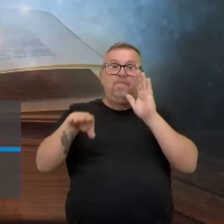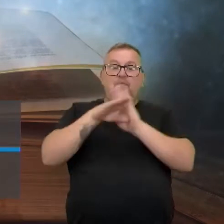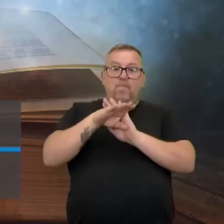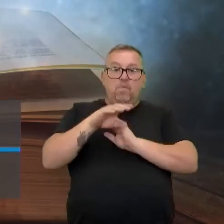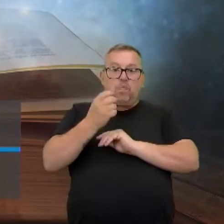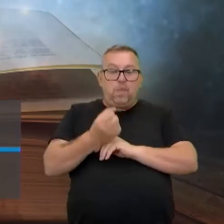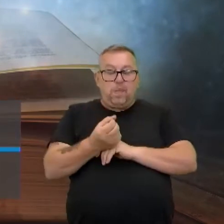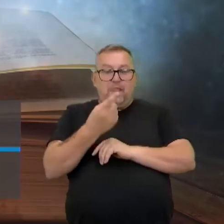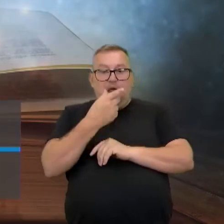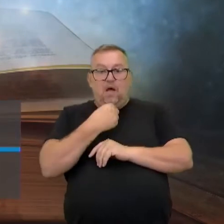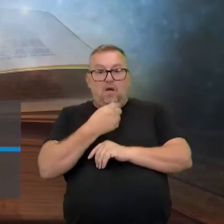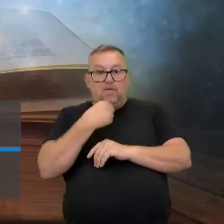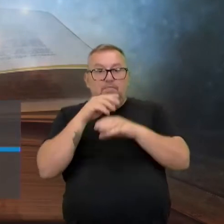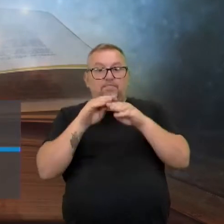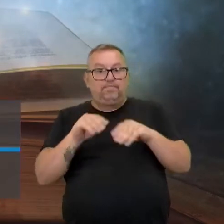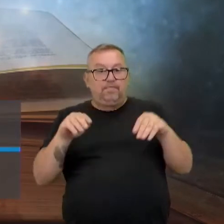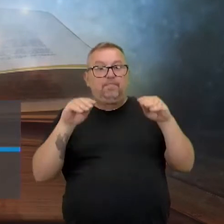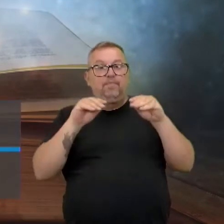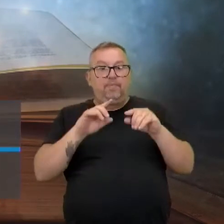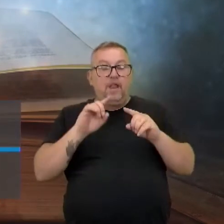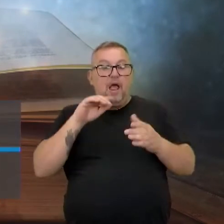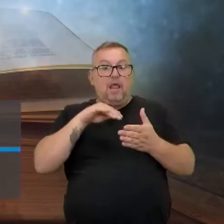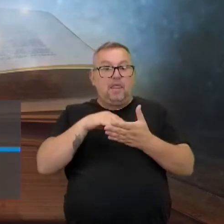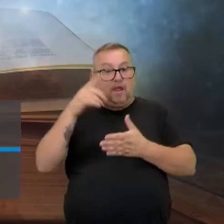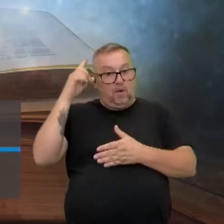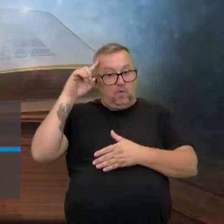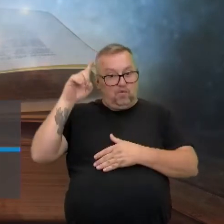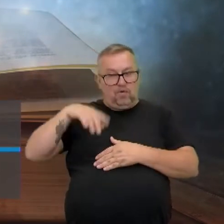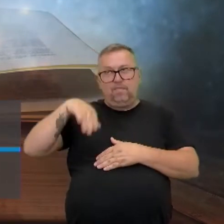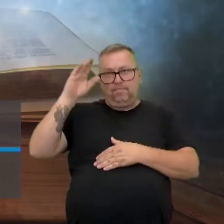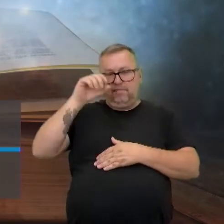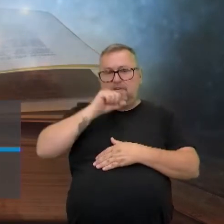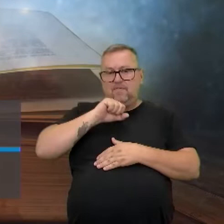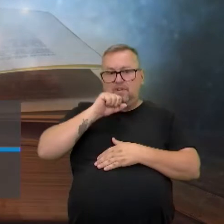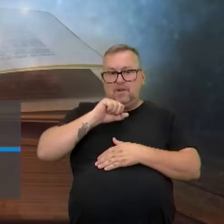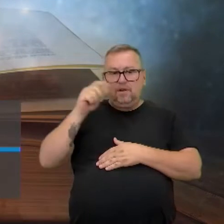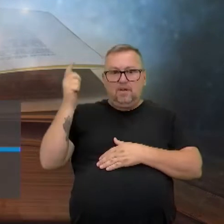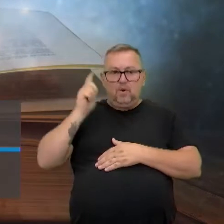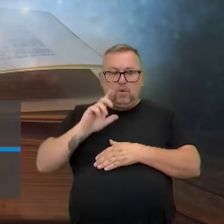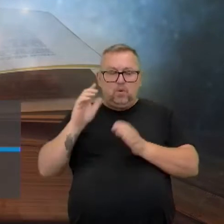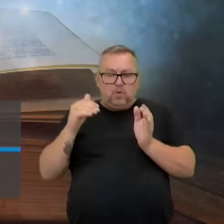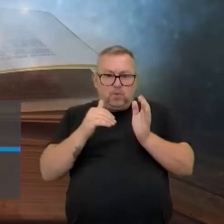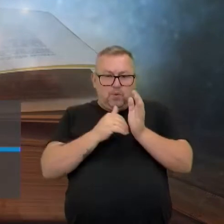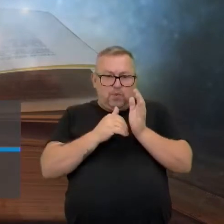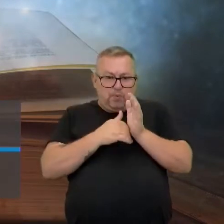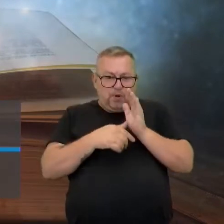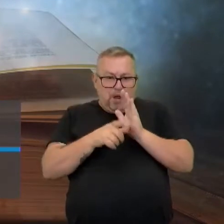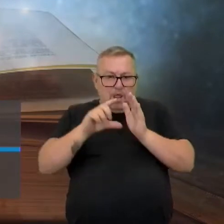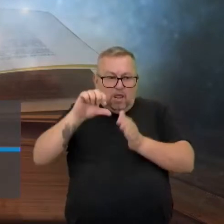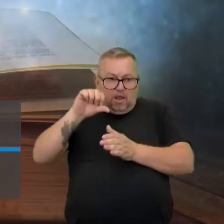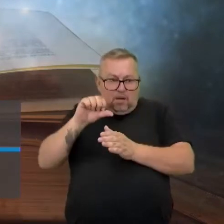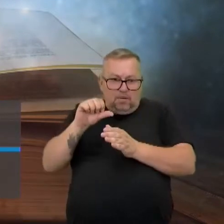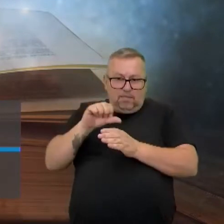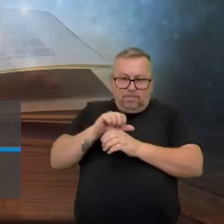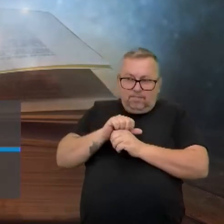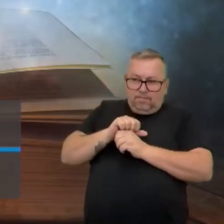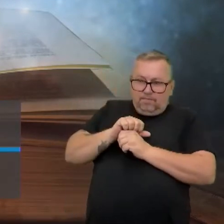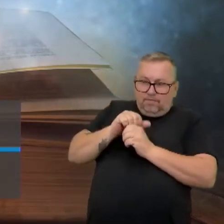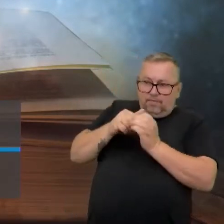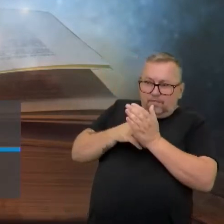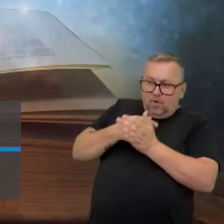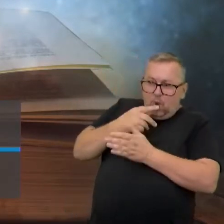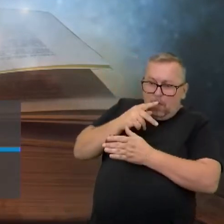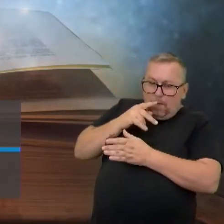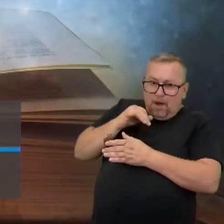ele achava que era o Homem de Areia, até que um dia mais velho ele consegue se esconder, sair um pouquinho antes das 9, se esconder no escritório do